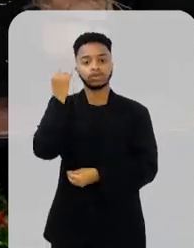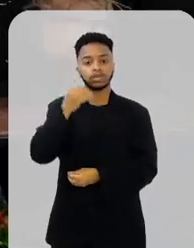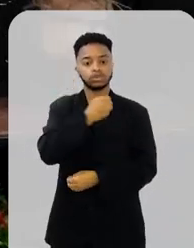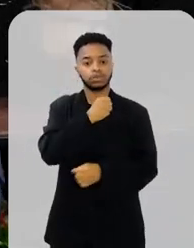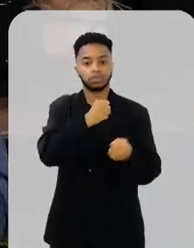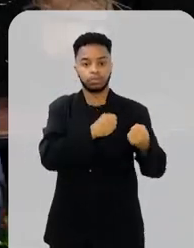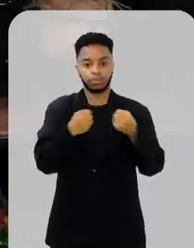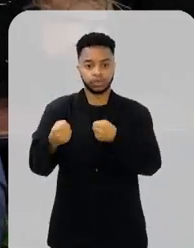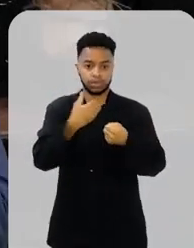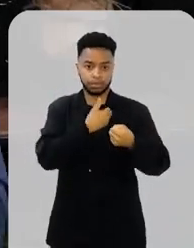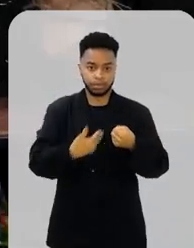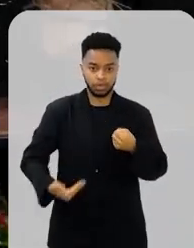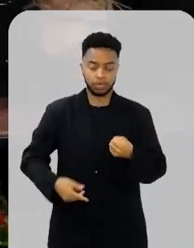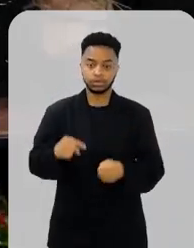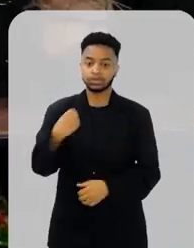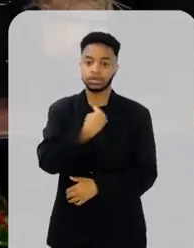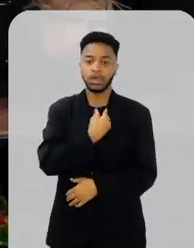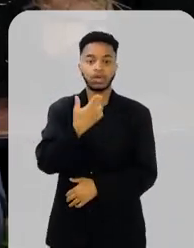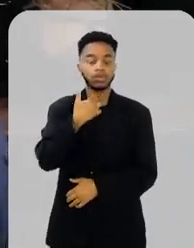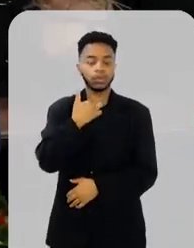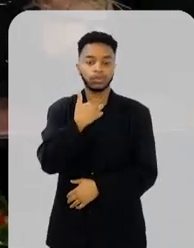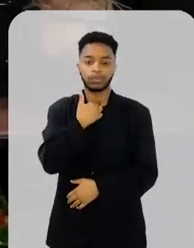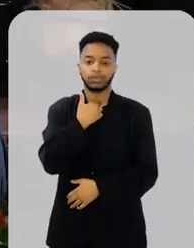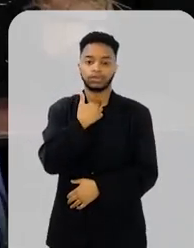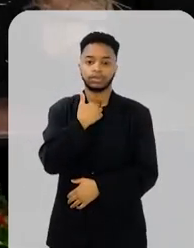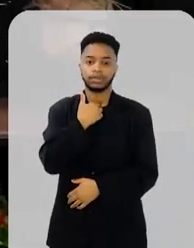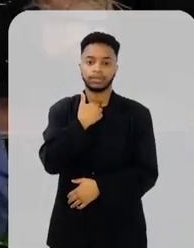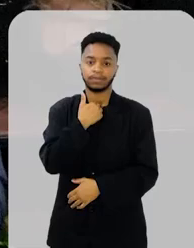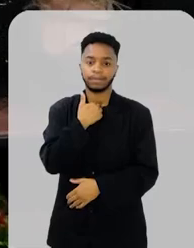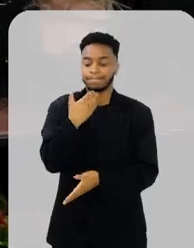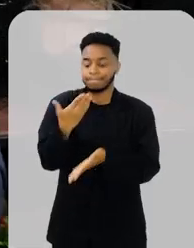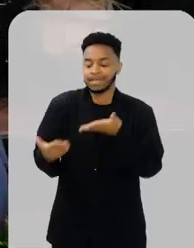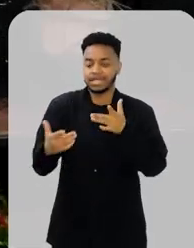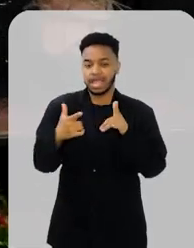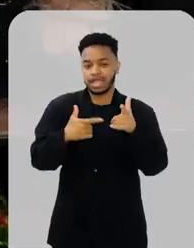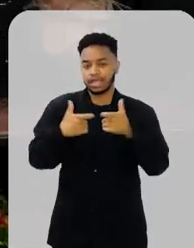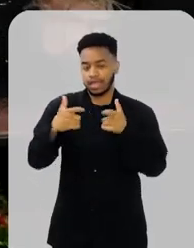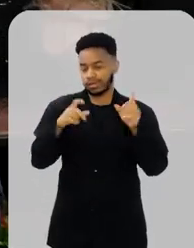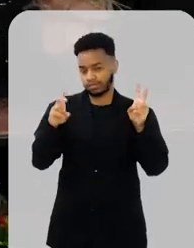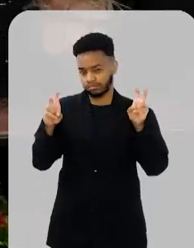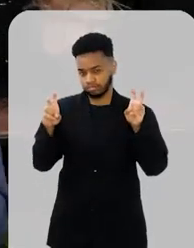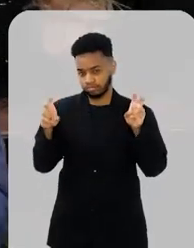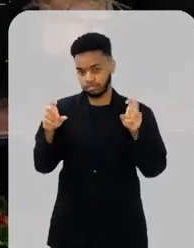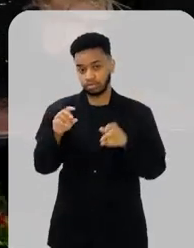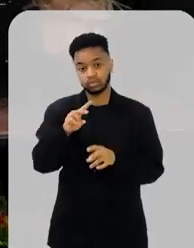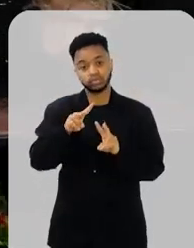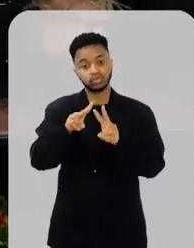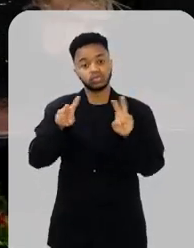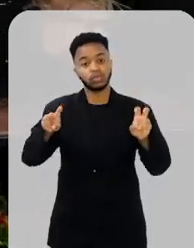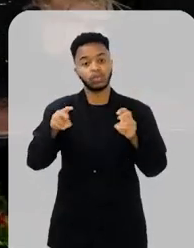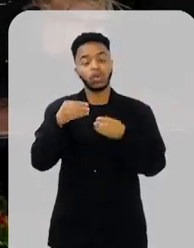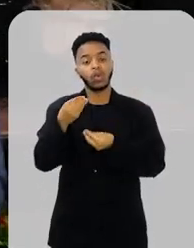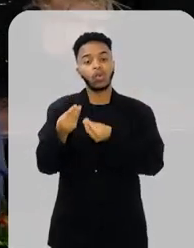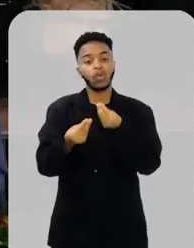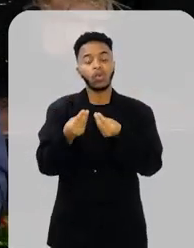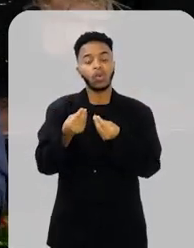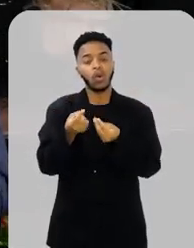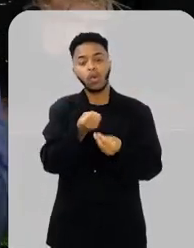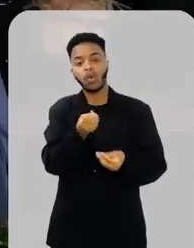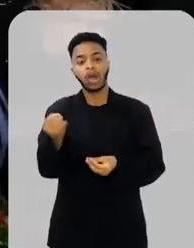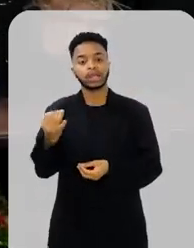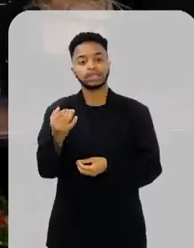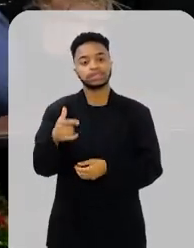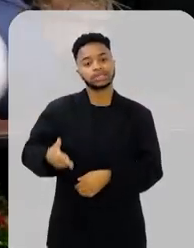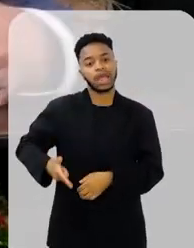do poder público, porque nós não podemos perder, entre aspas, né, essa guerra em relação ao número de armas hoje